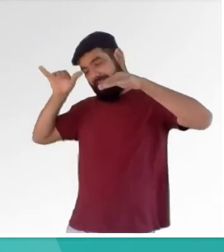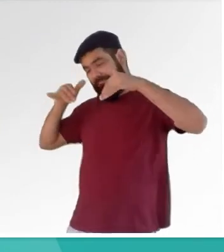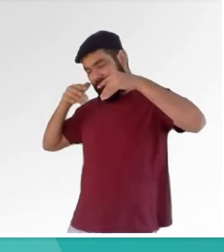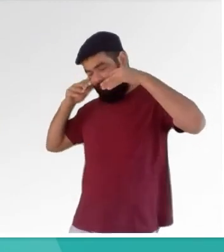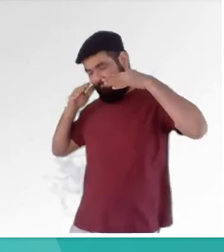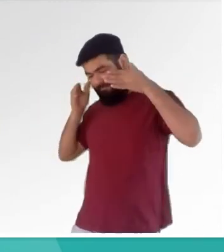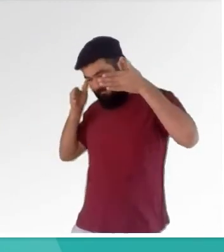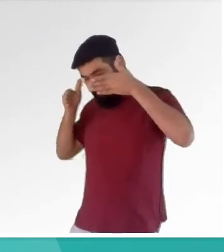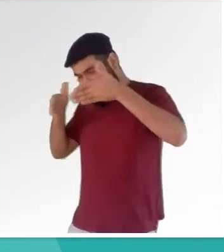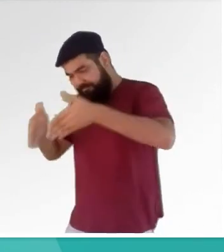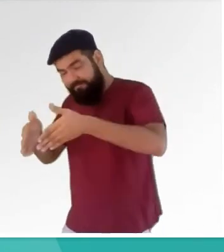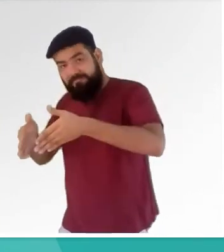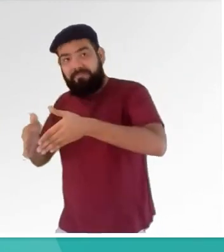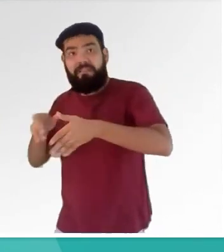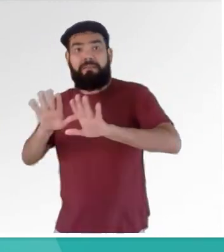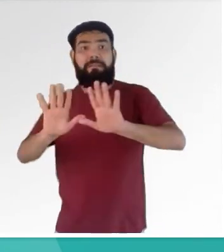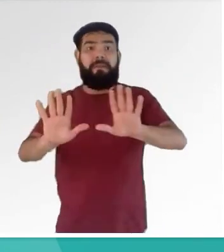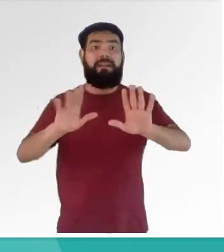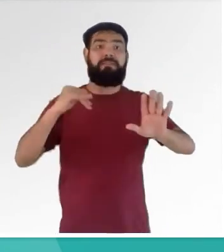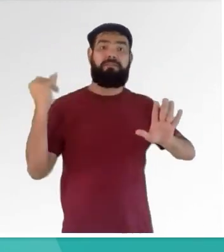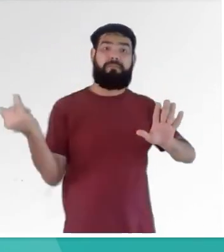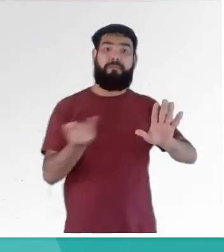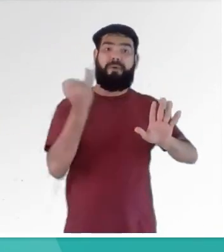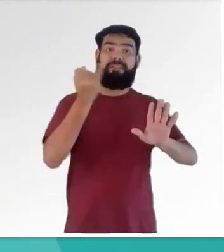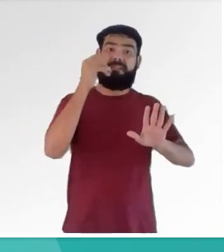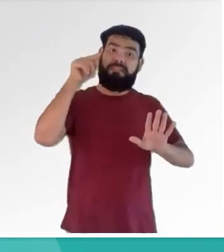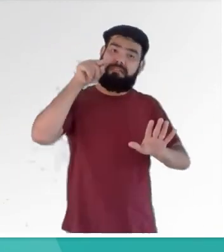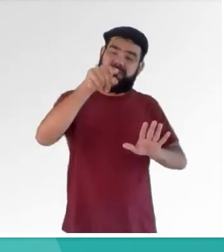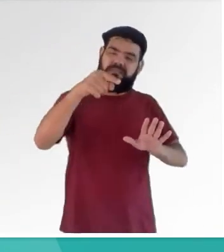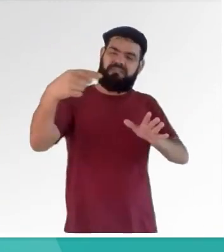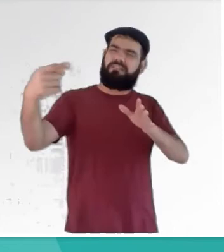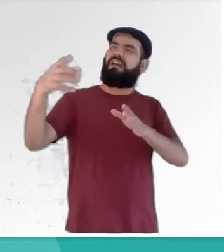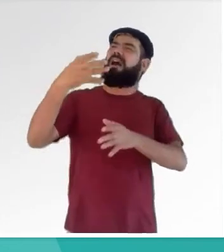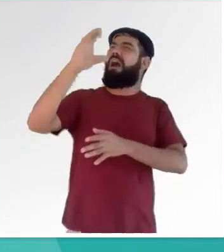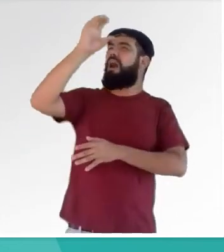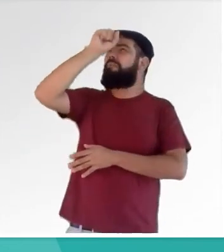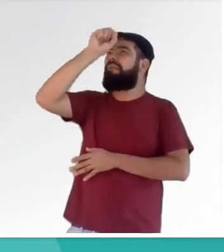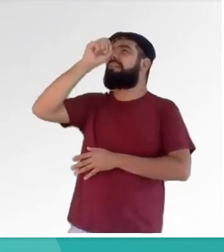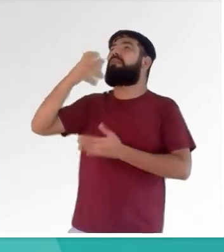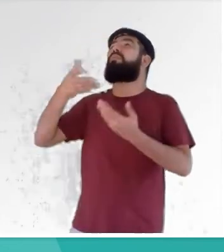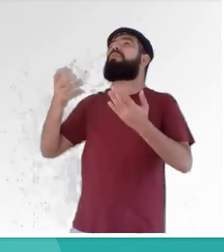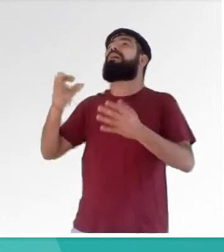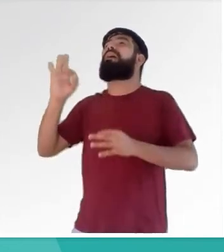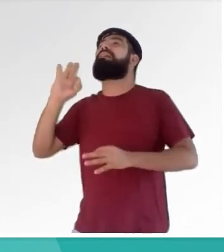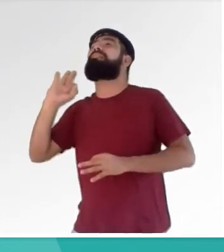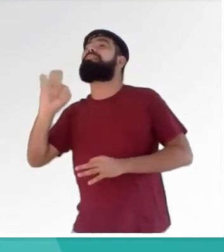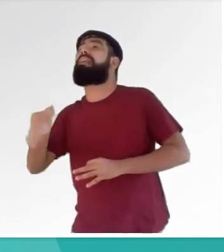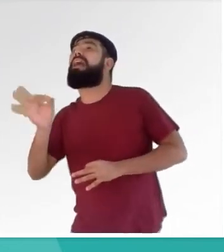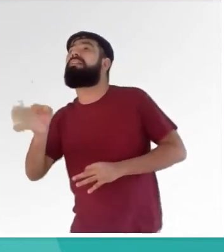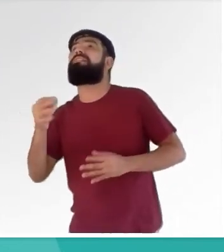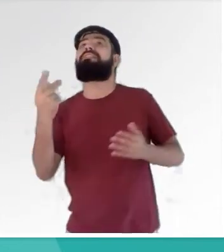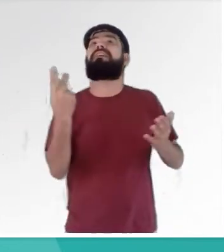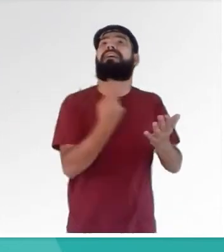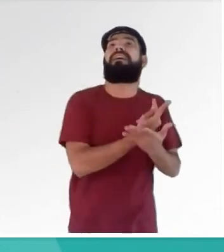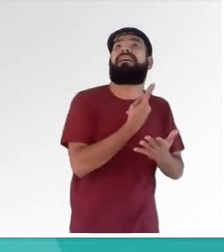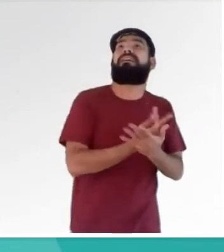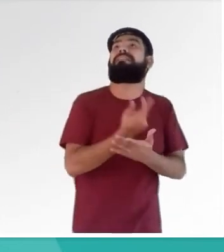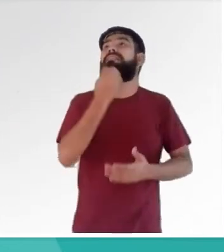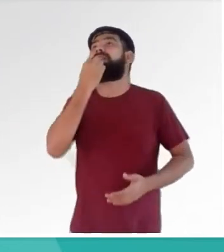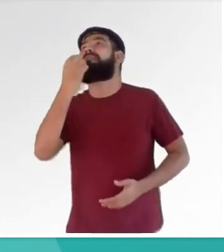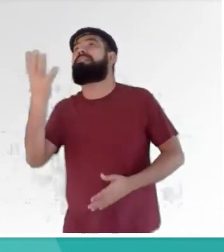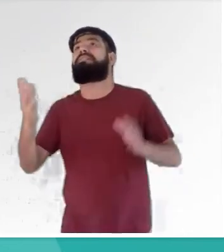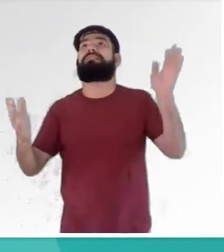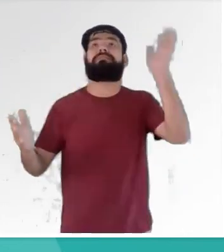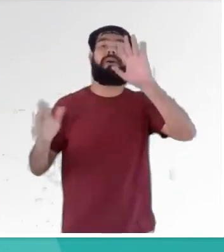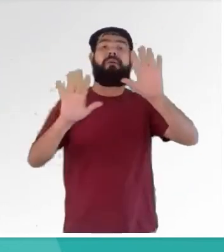o importante é que está ensinando o que é certo e o que é errado para as pessoas, né? Só que o certo e